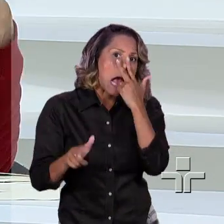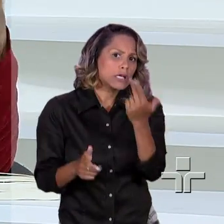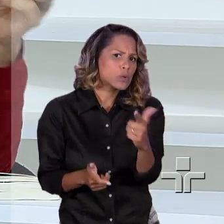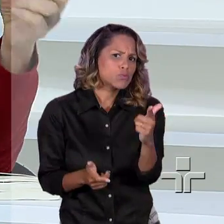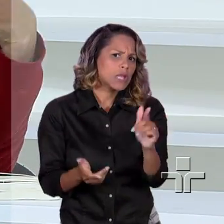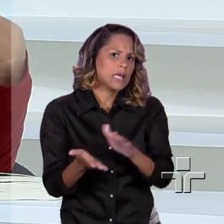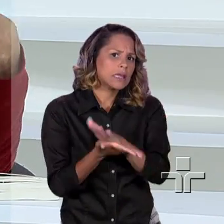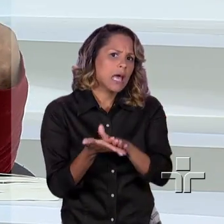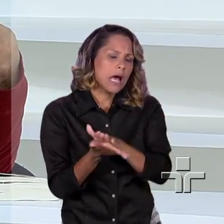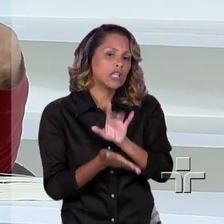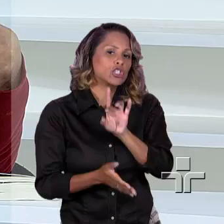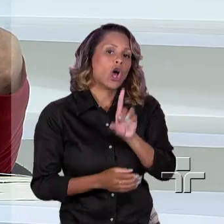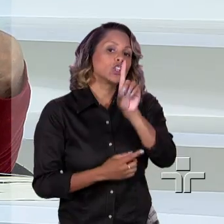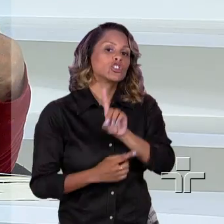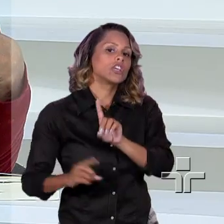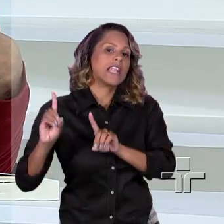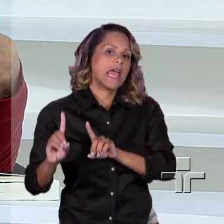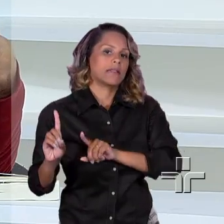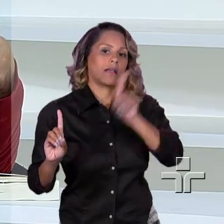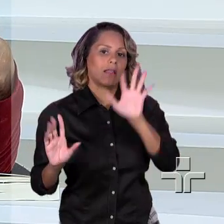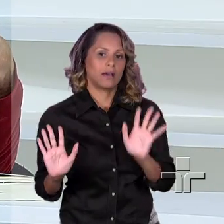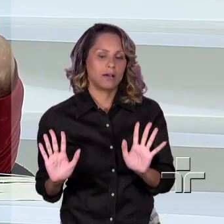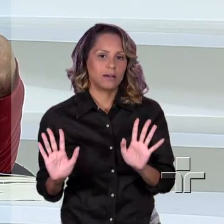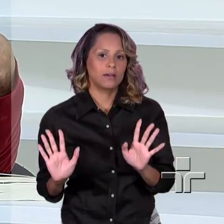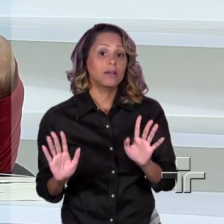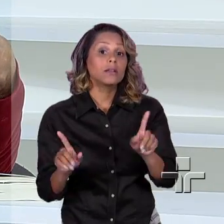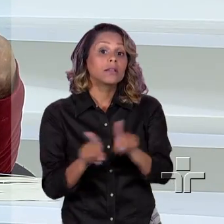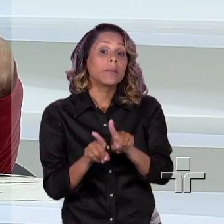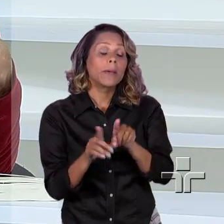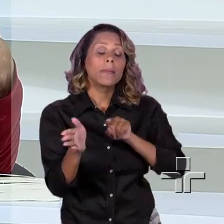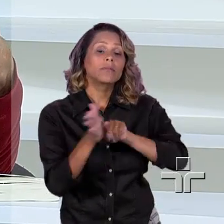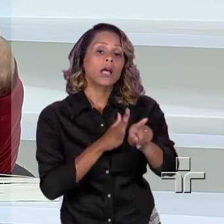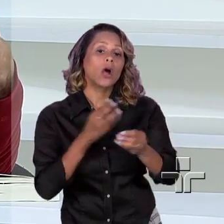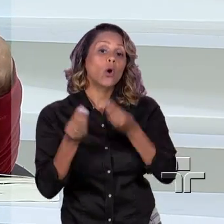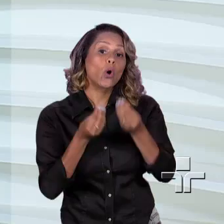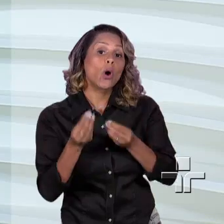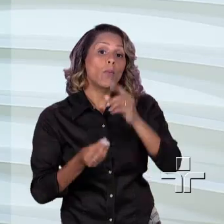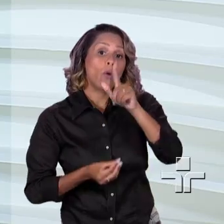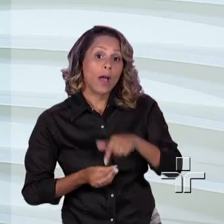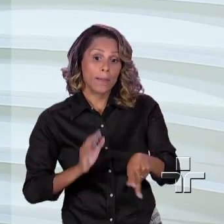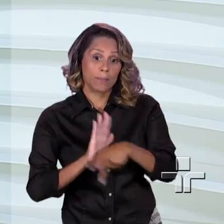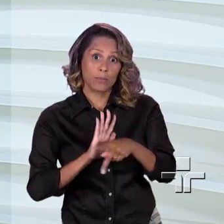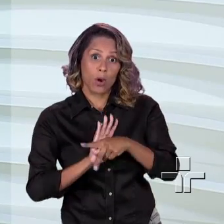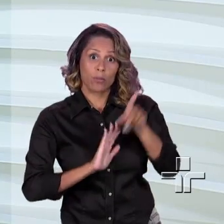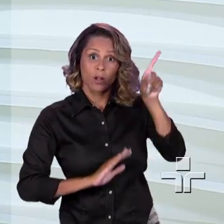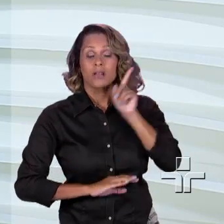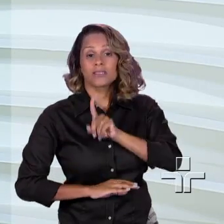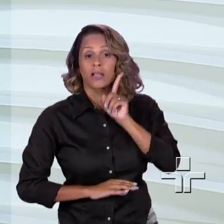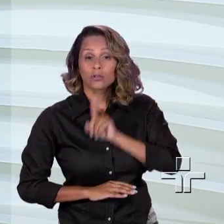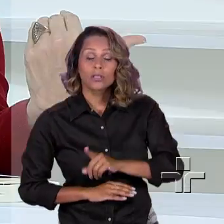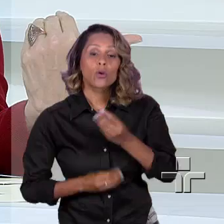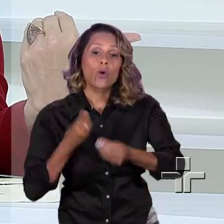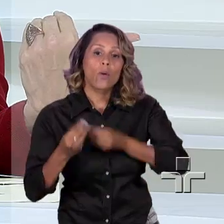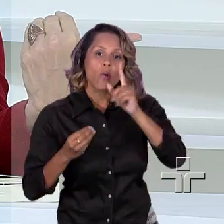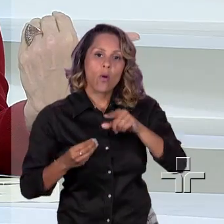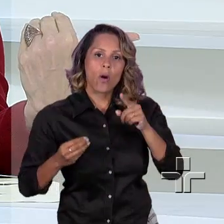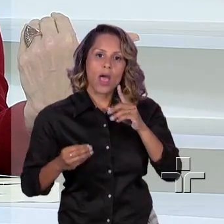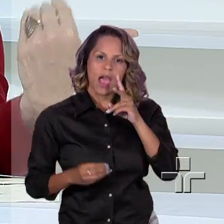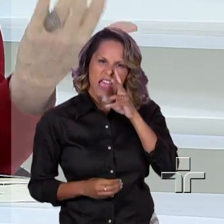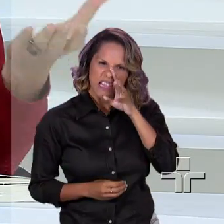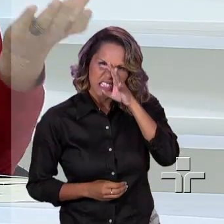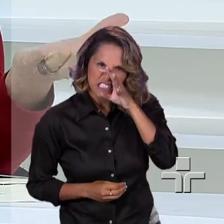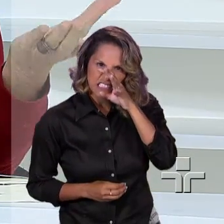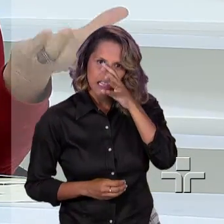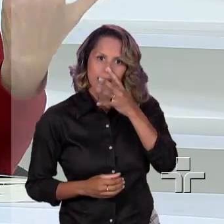neste momento, exatamente, a resistência, tá certo, a esse tipo de discurso que também é utilizado nos Estados